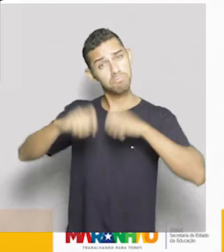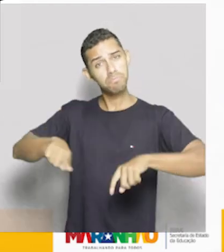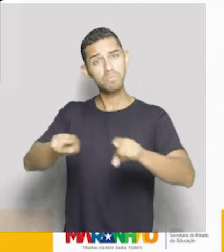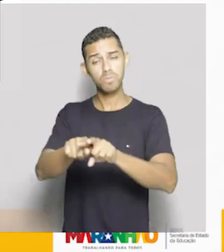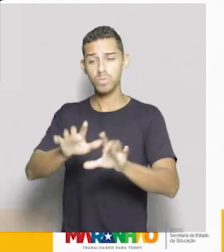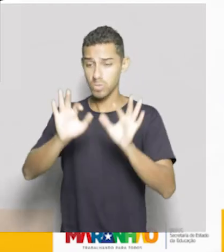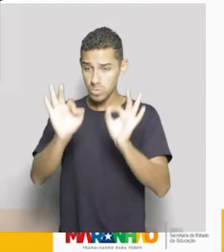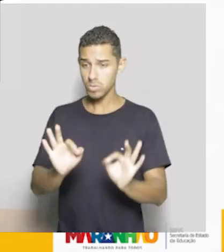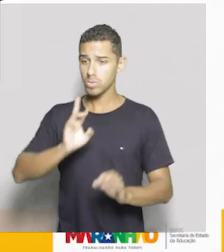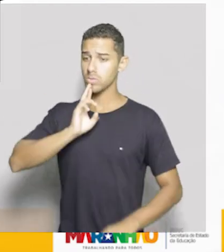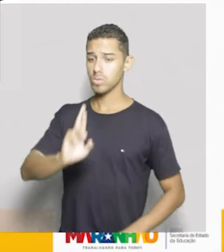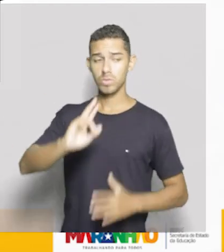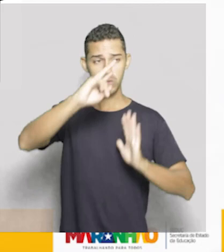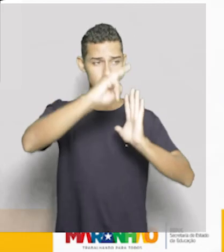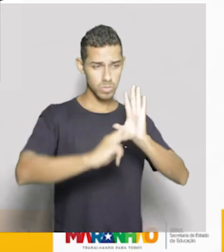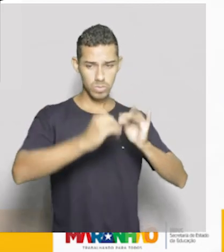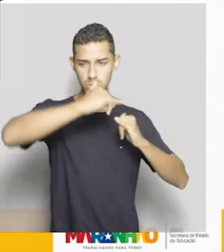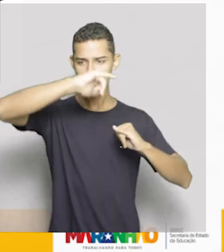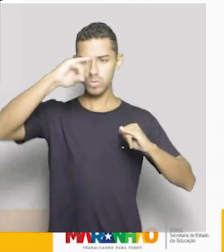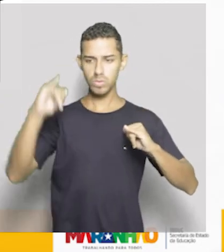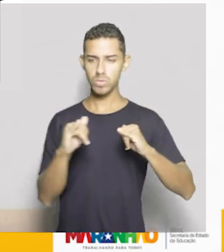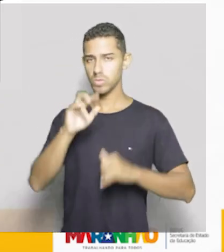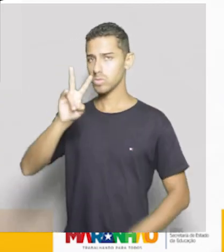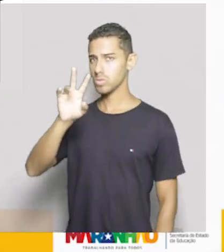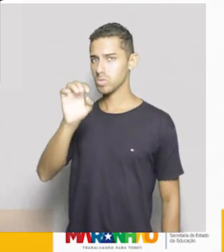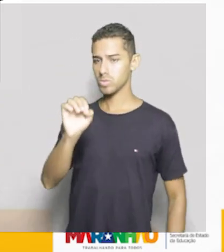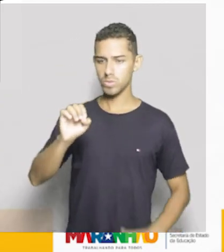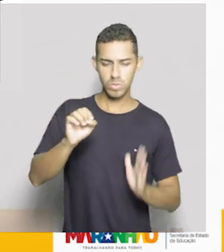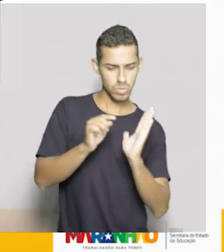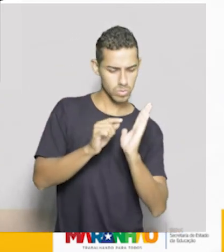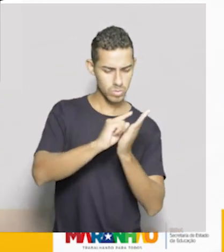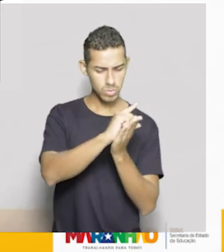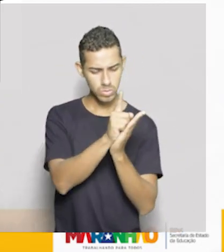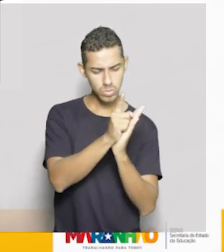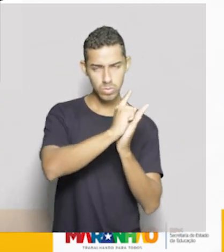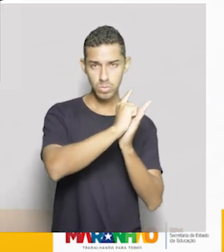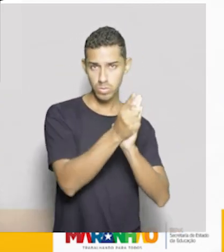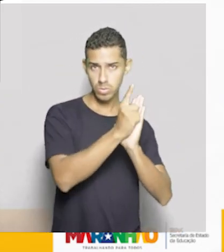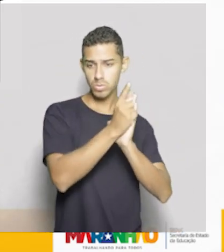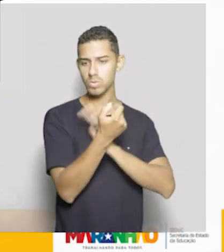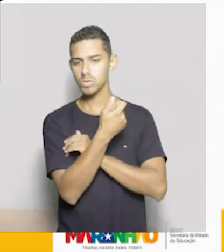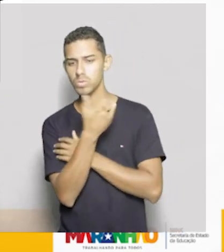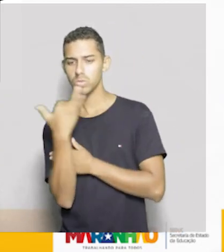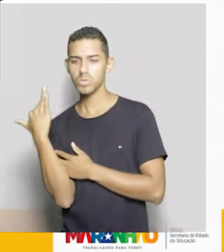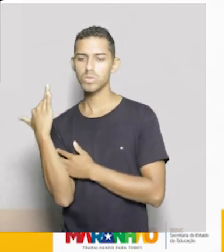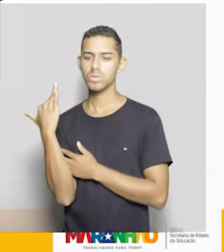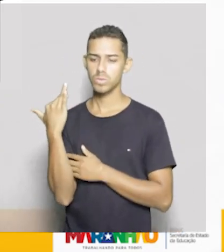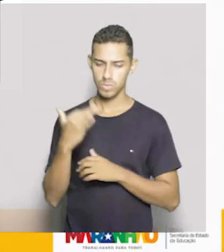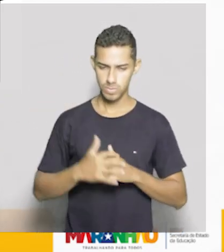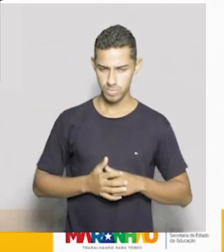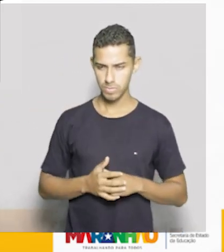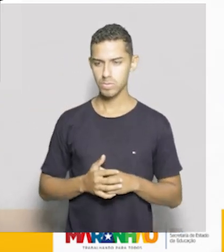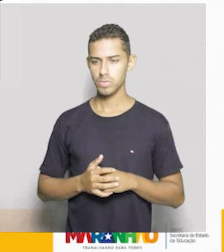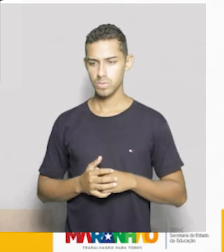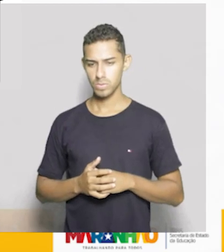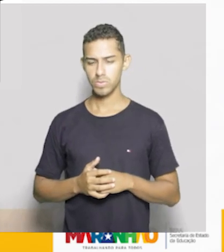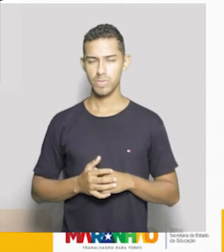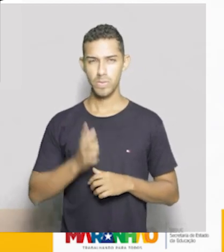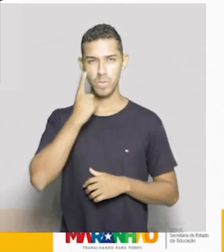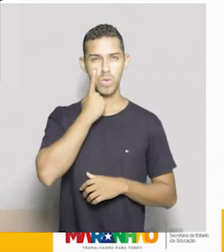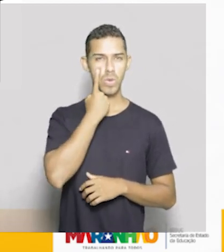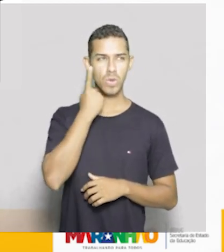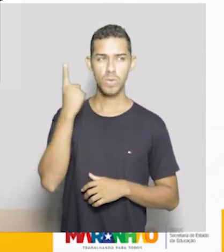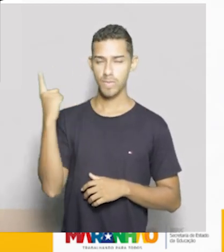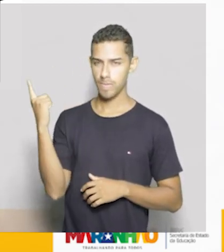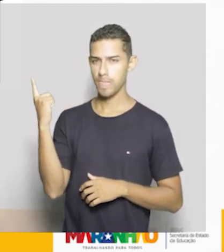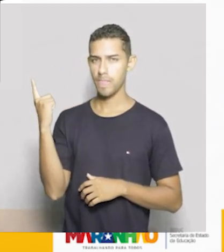pode-se afirmar que a leitura do voltímetro é de quanto? Legal? Então vamos lá, olha só. Olha o nosso